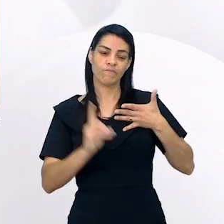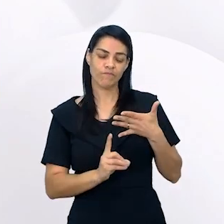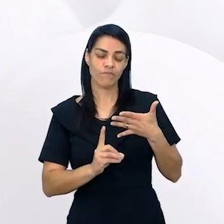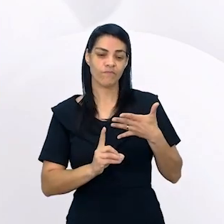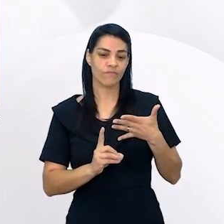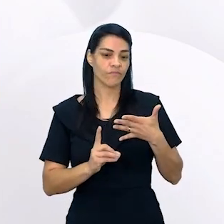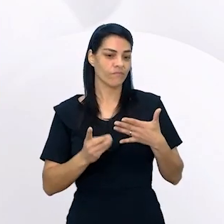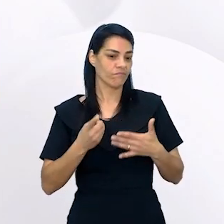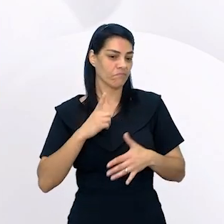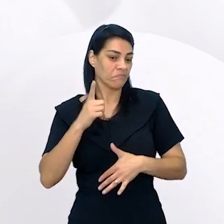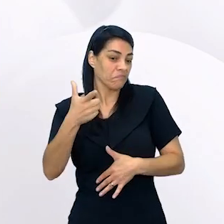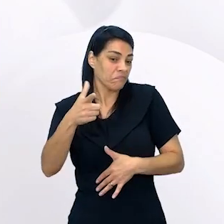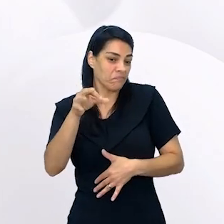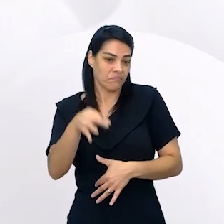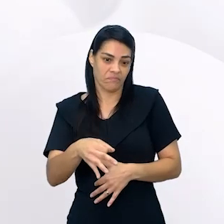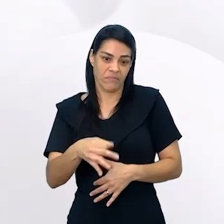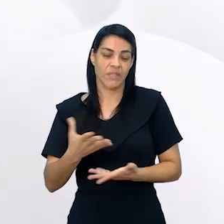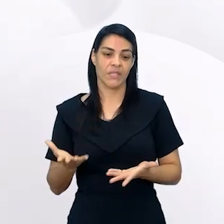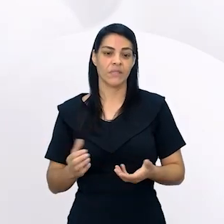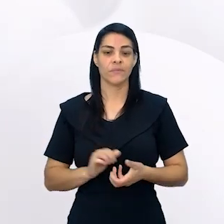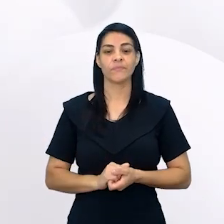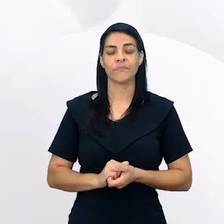não acertaram